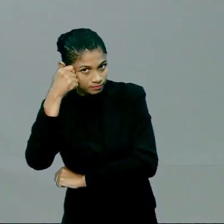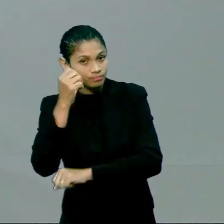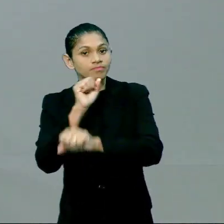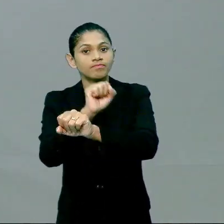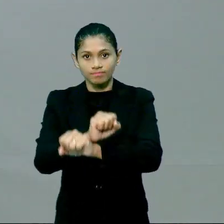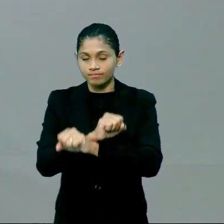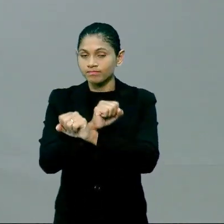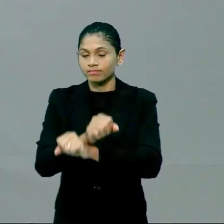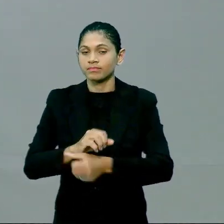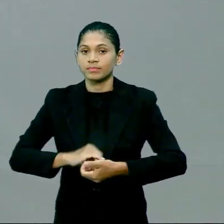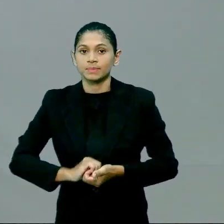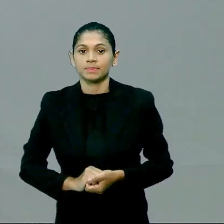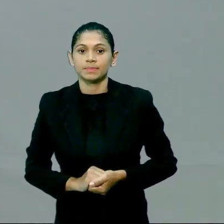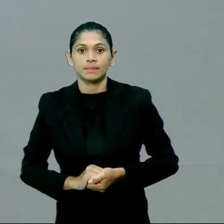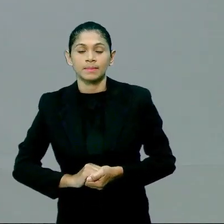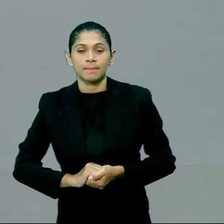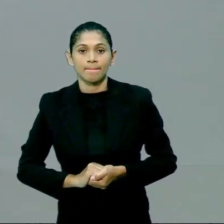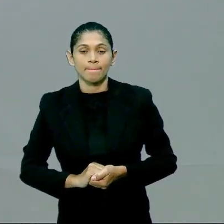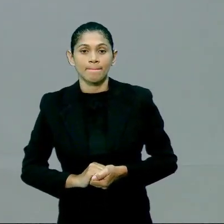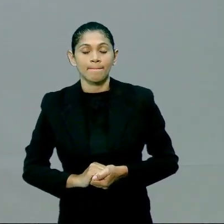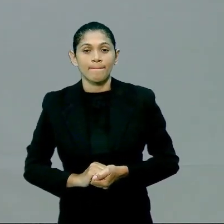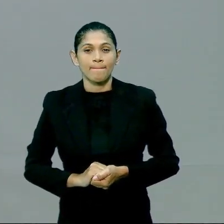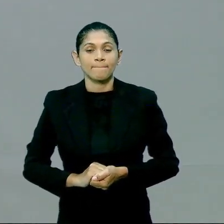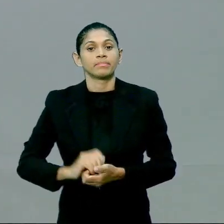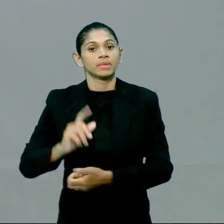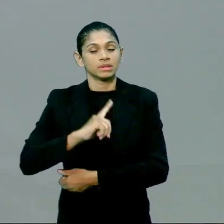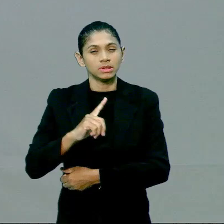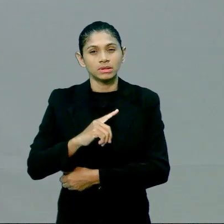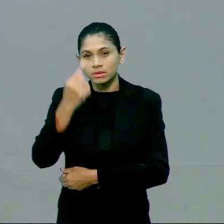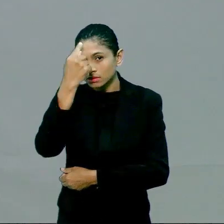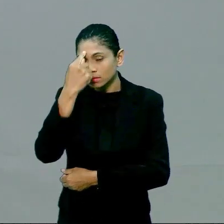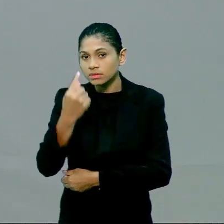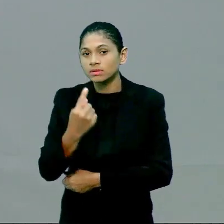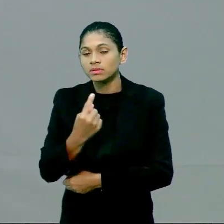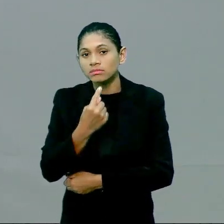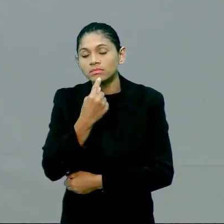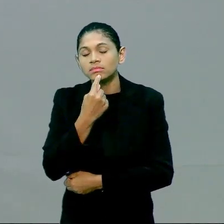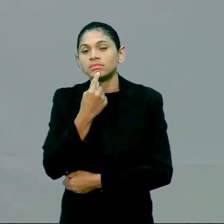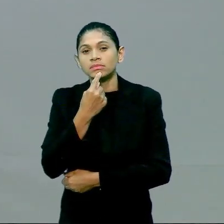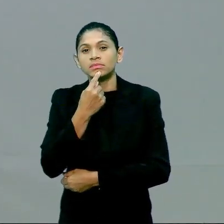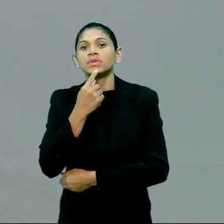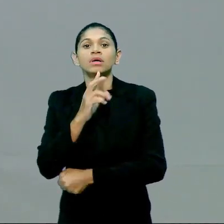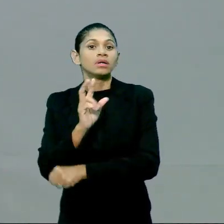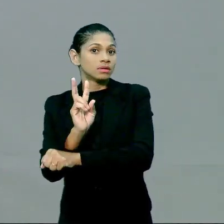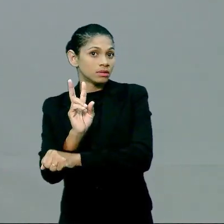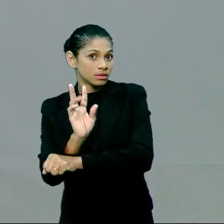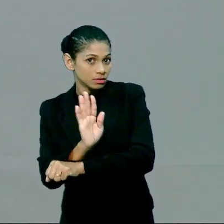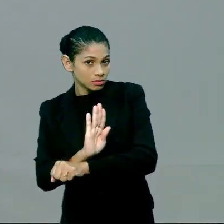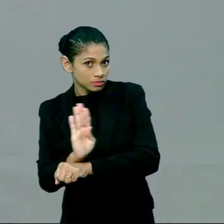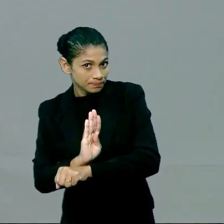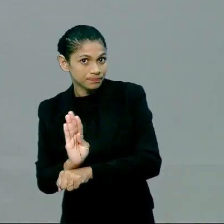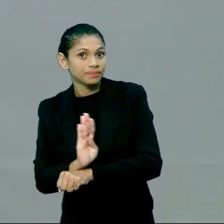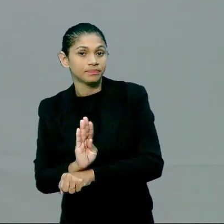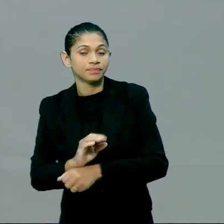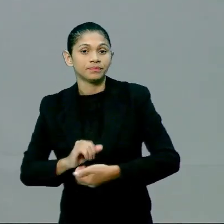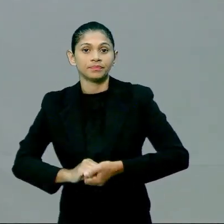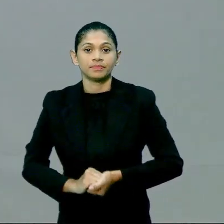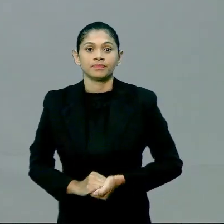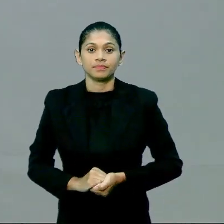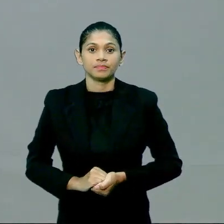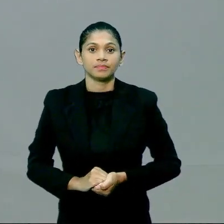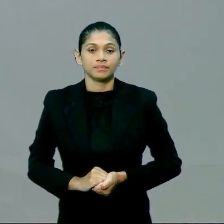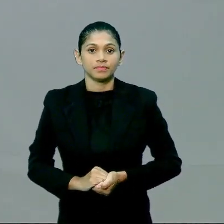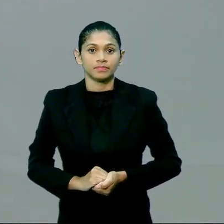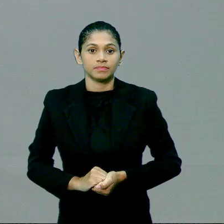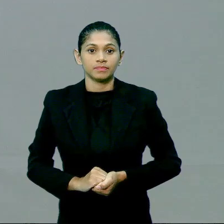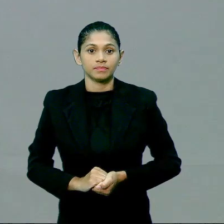ator, e aí ele tem imagens do filme Amistade. Então, a gente vai ver um recorte histórico, mais a